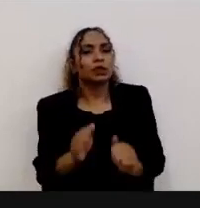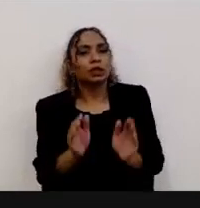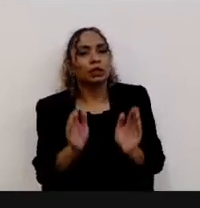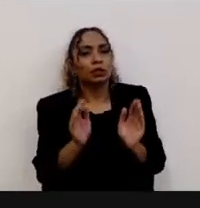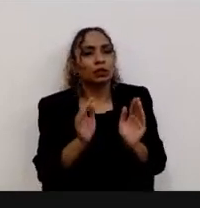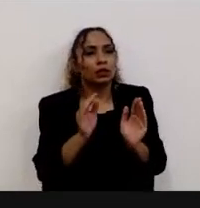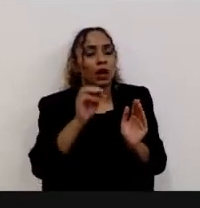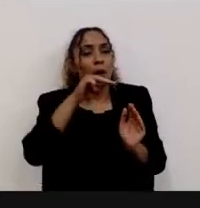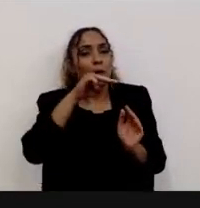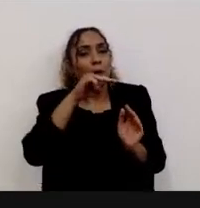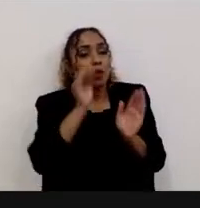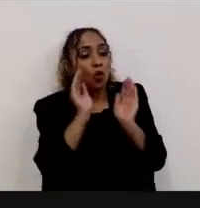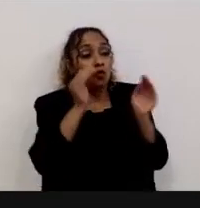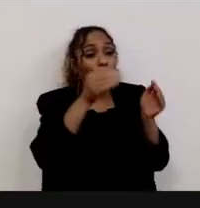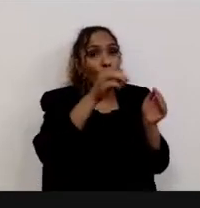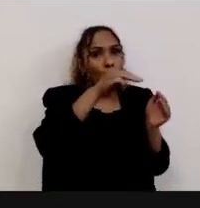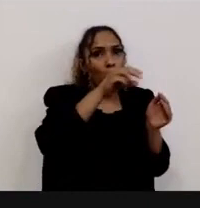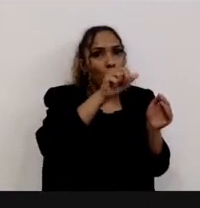Para a Mariana.